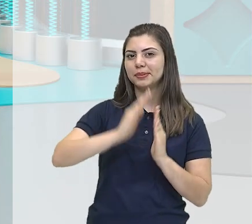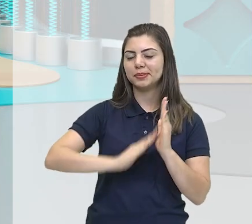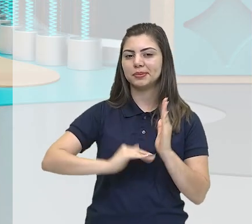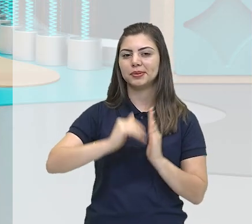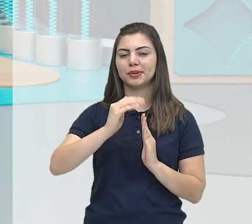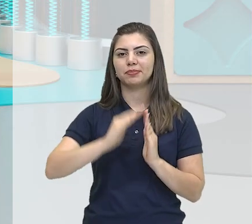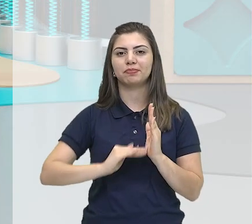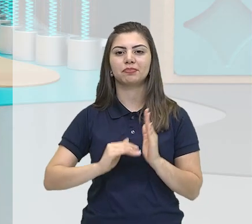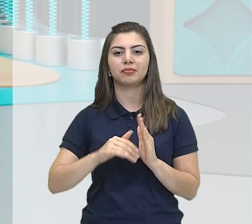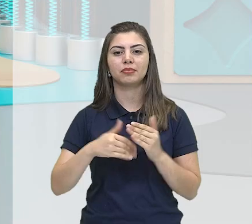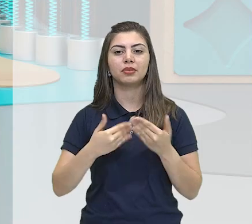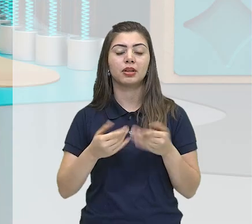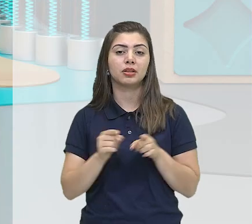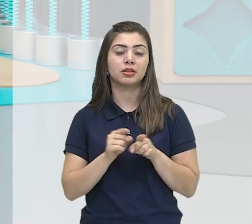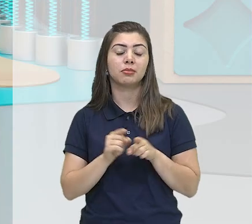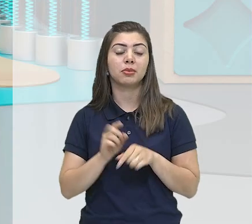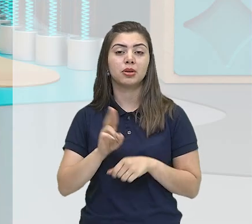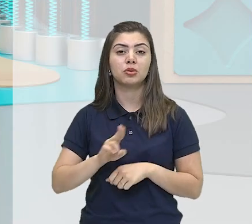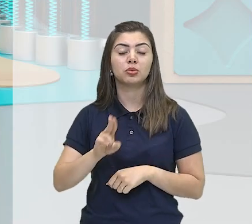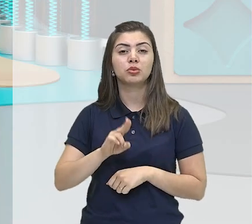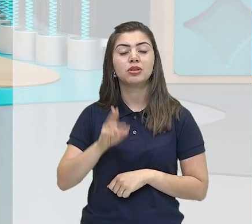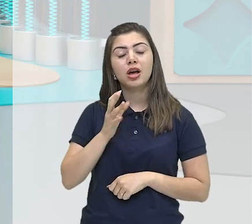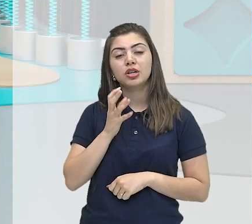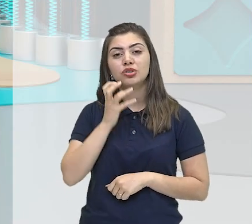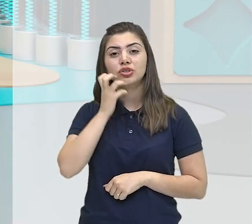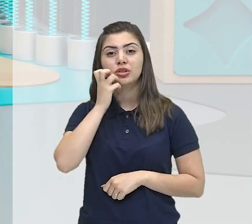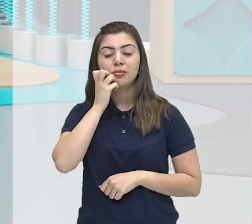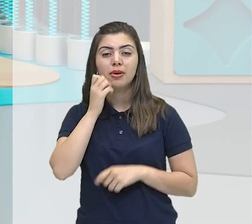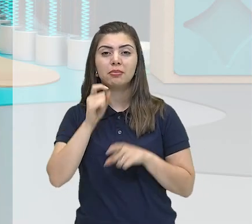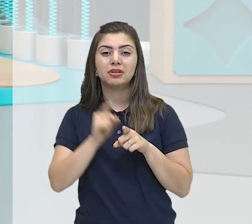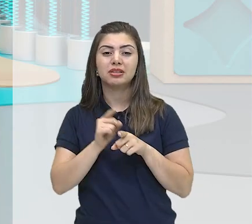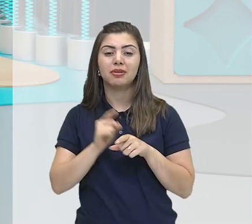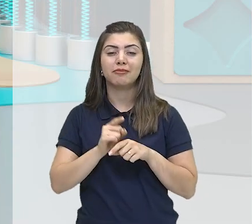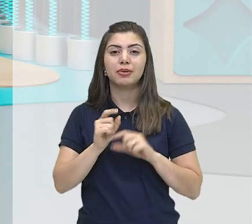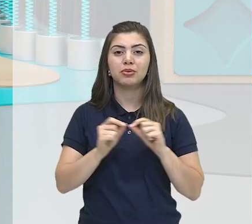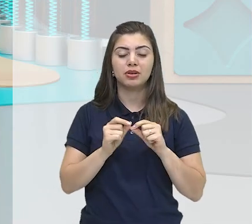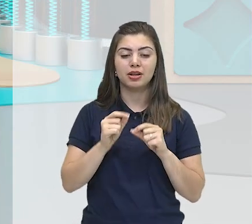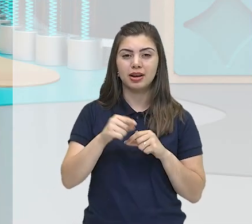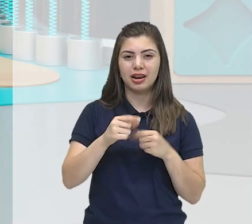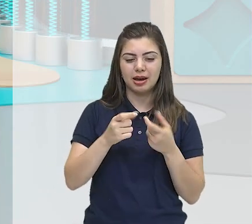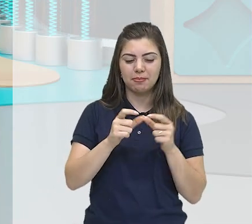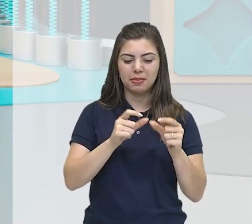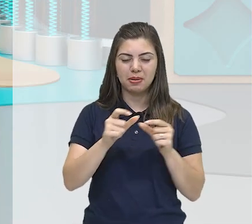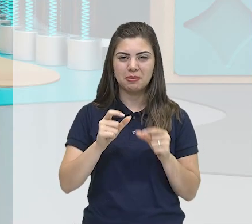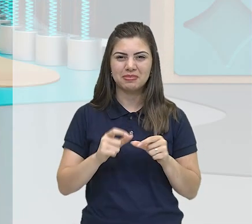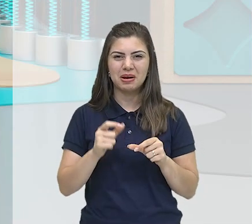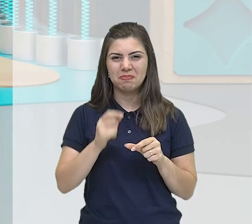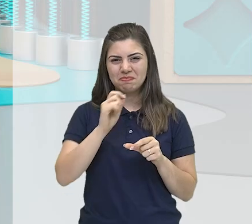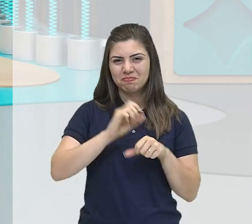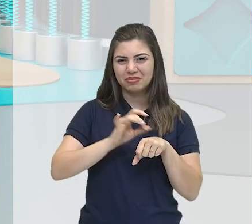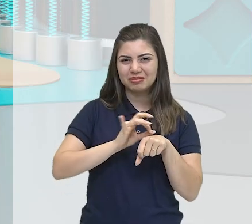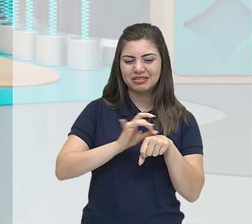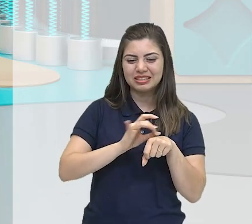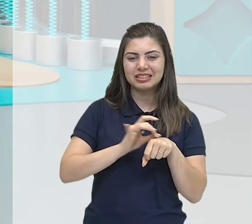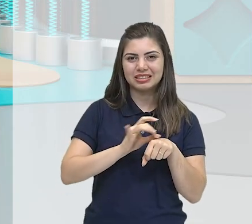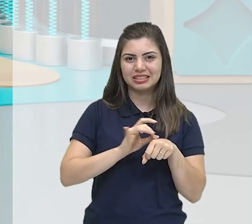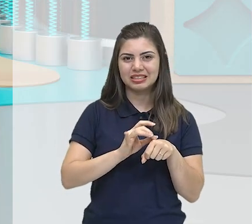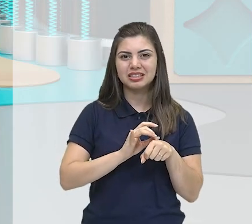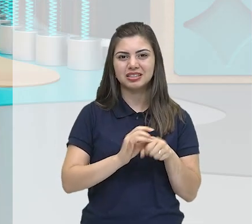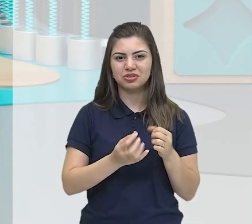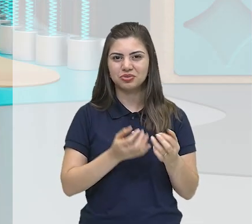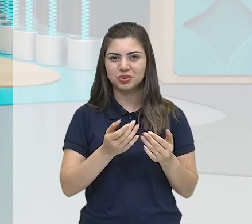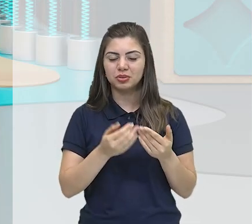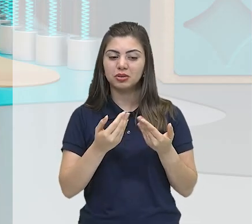utilizam também o genipapo e utilizam também o carvão, certo? Então, e cada pintura,